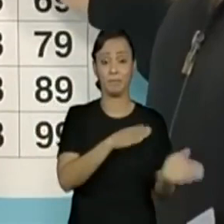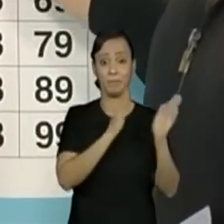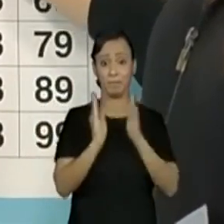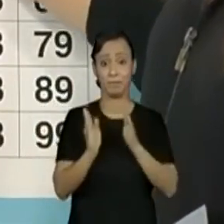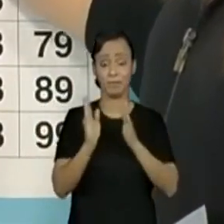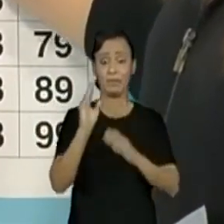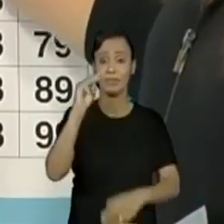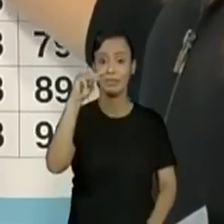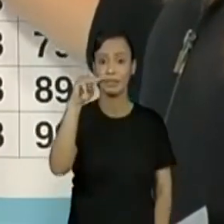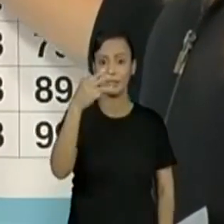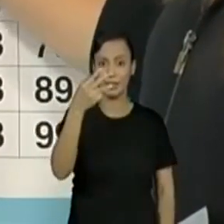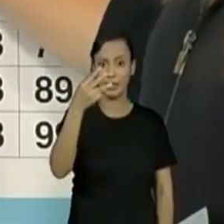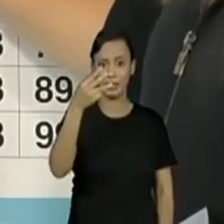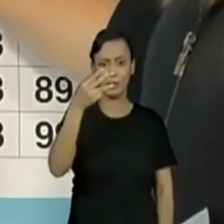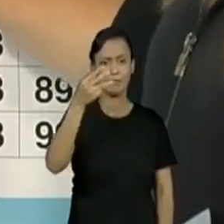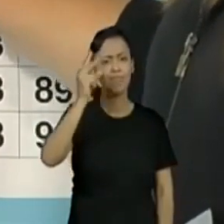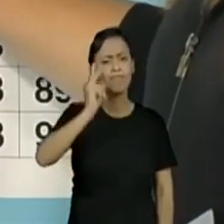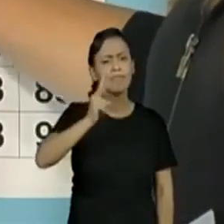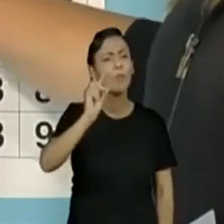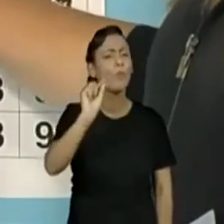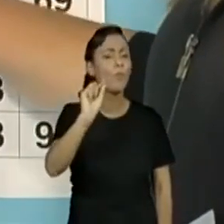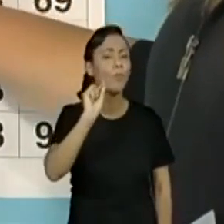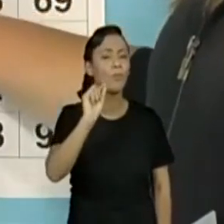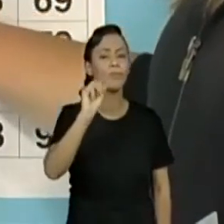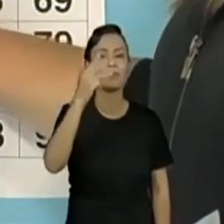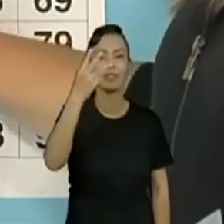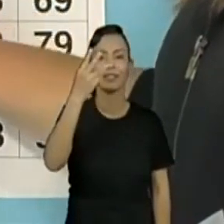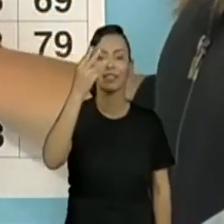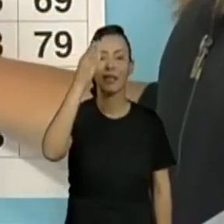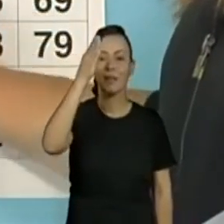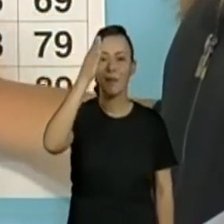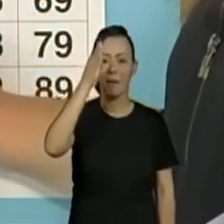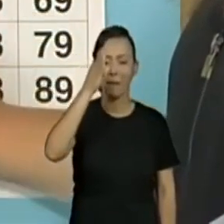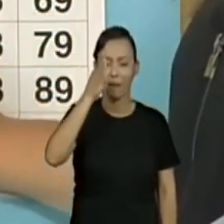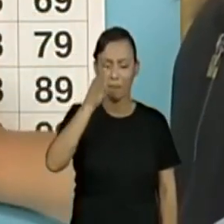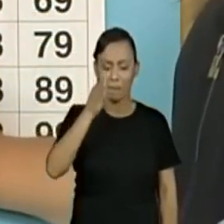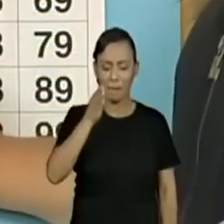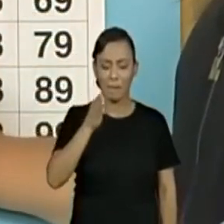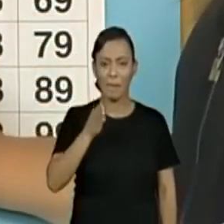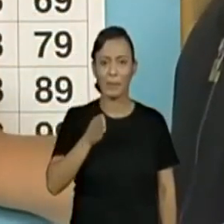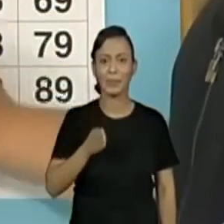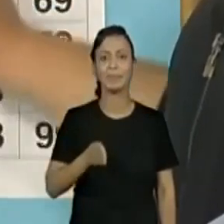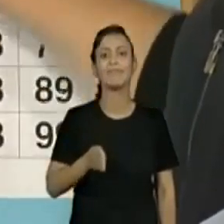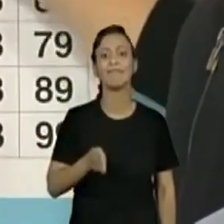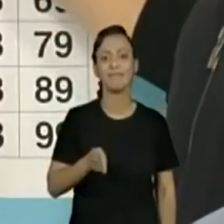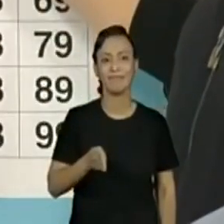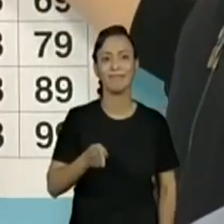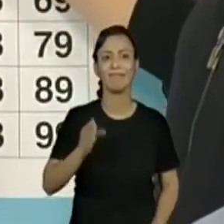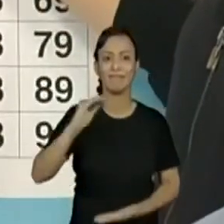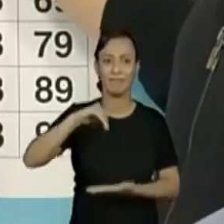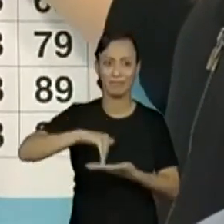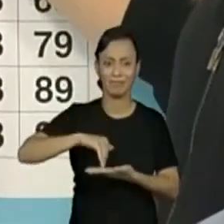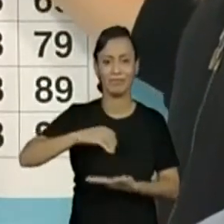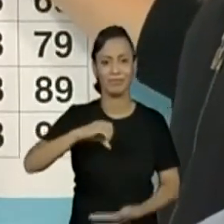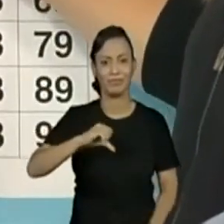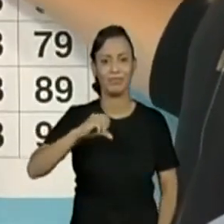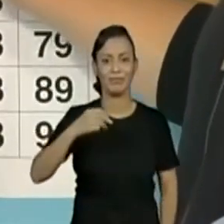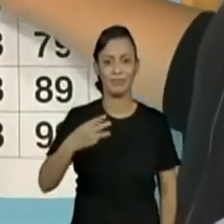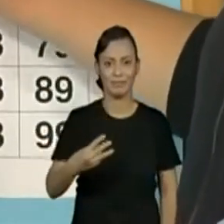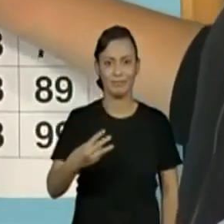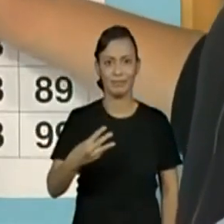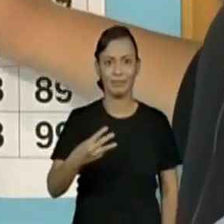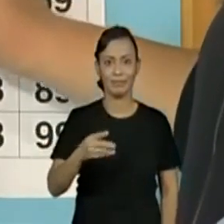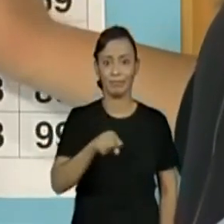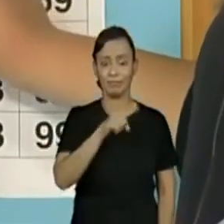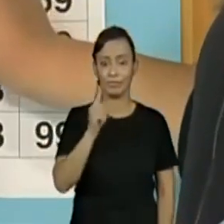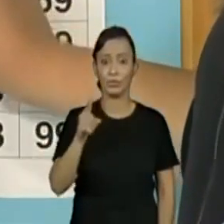3. E embaixo dele, todos esses outros terminam com o número 3. Da mesma forma aqui com o